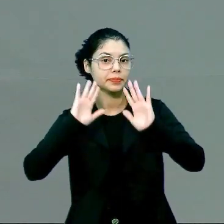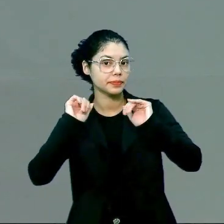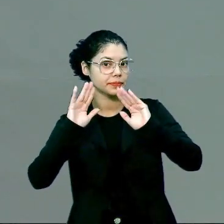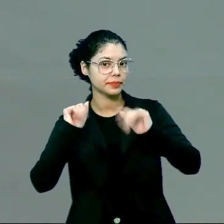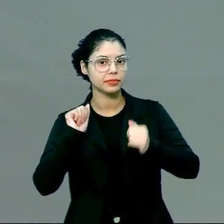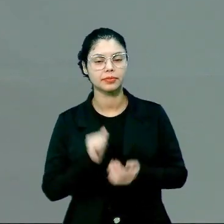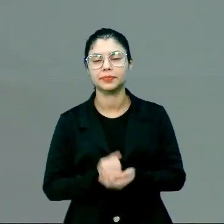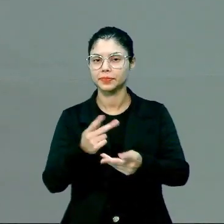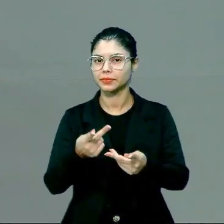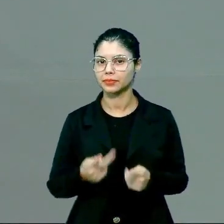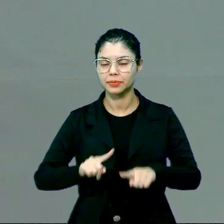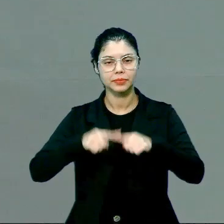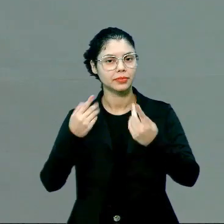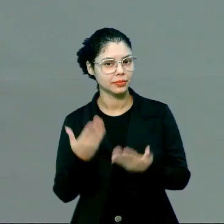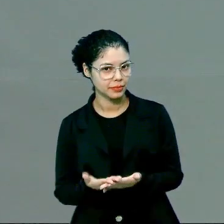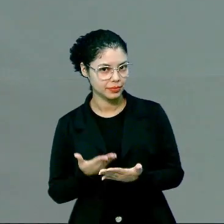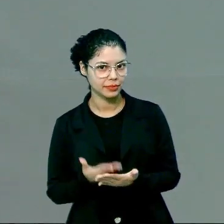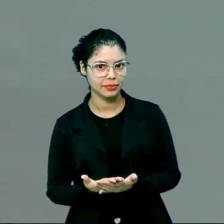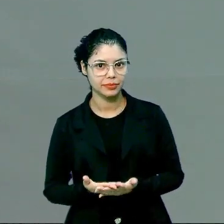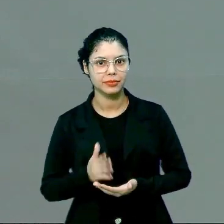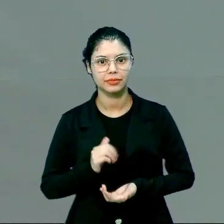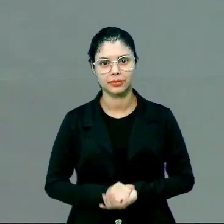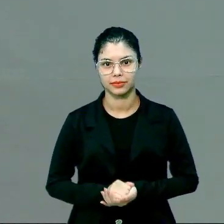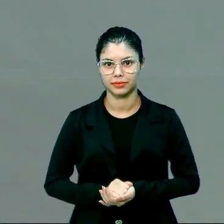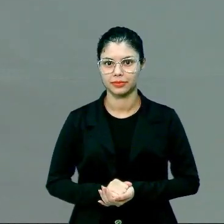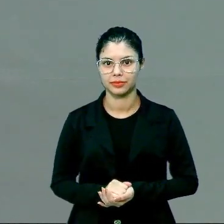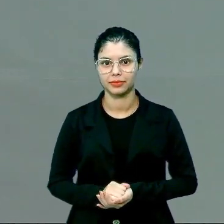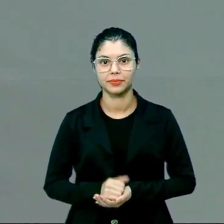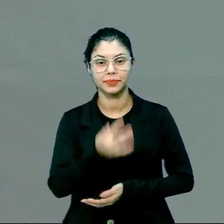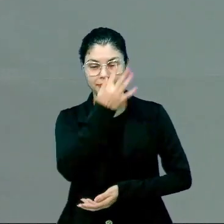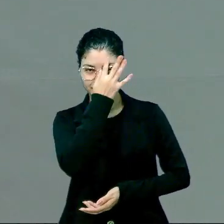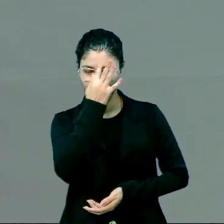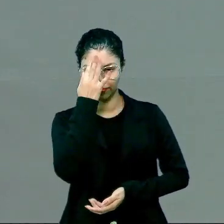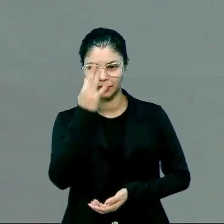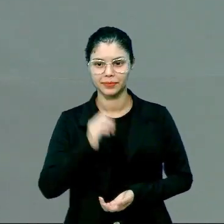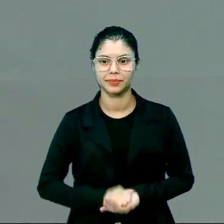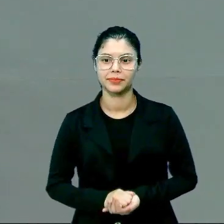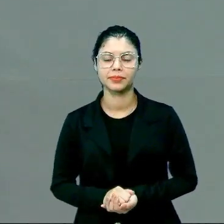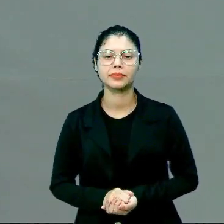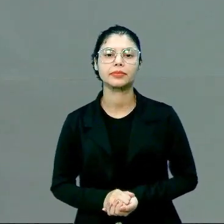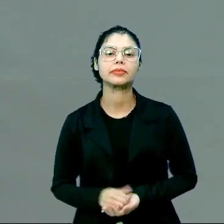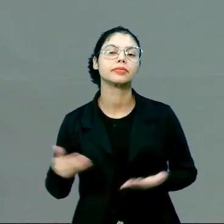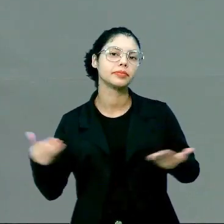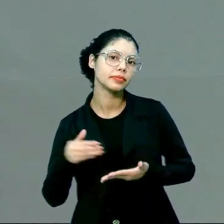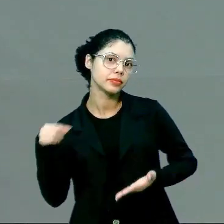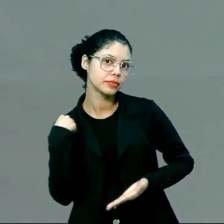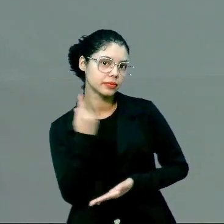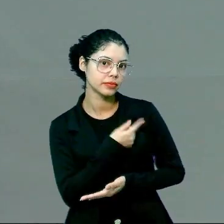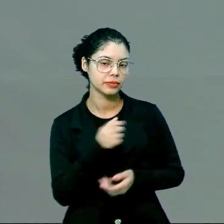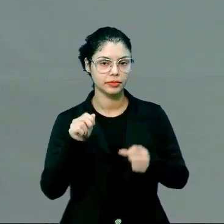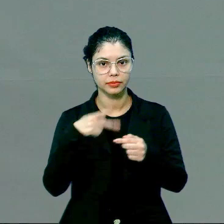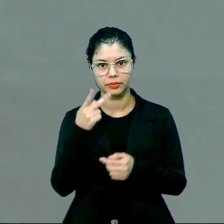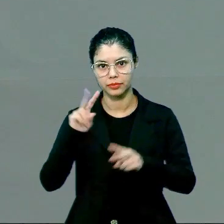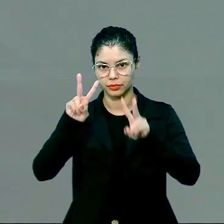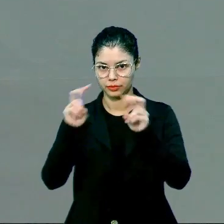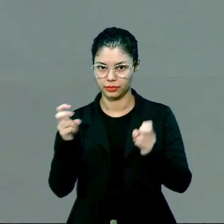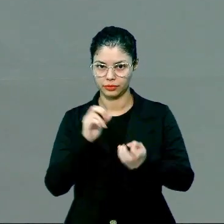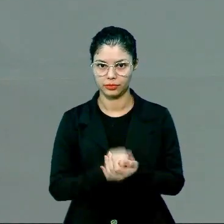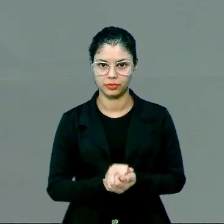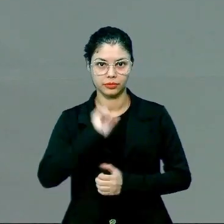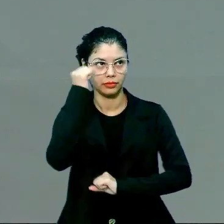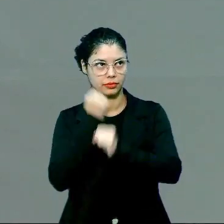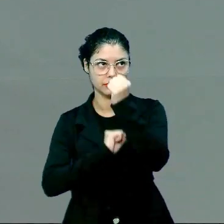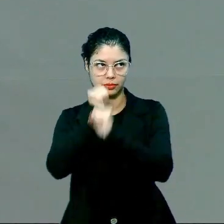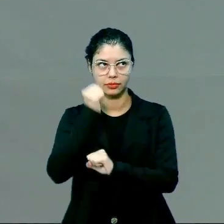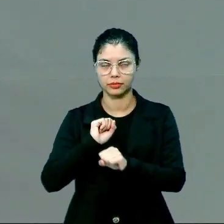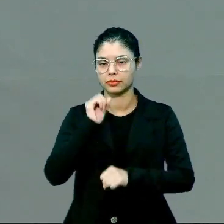Olá, bem-vindos e bem-vindas a mais uma aula de filosofia. Hoje trataremos da